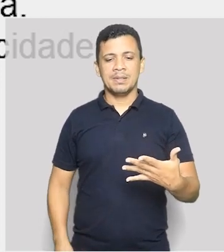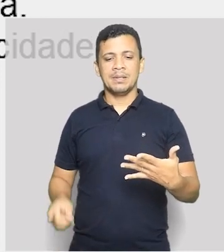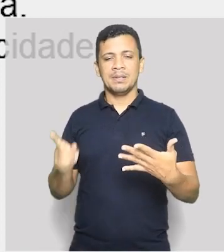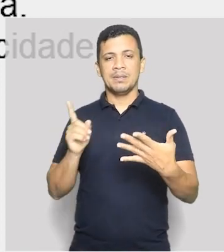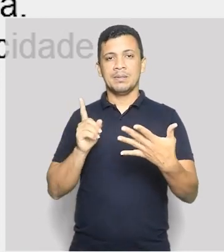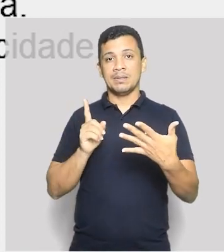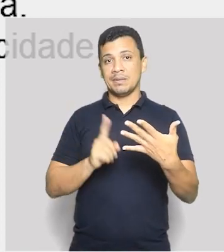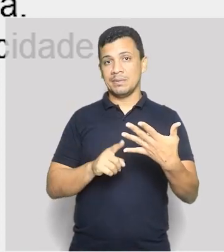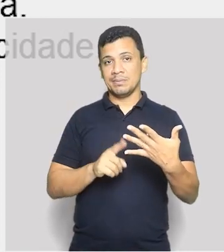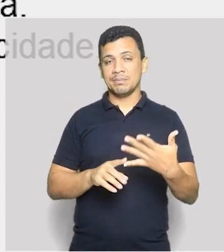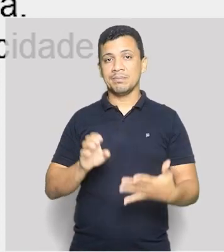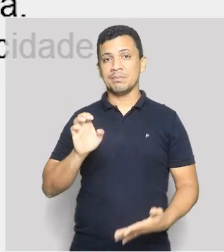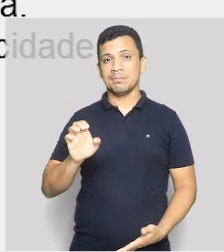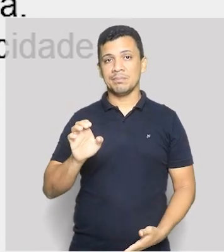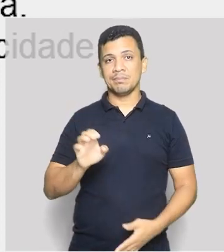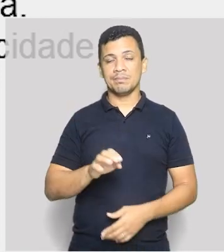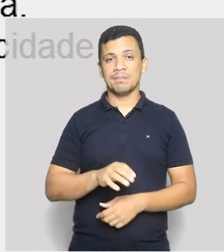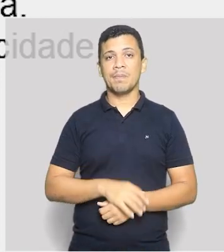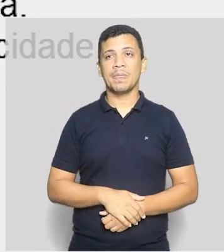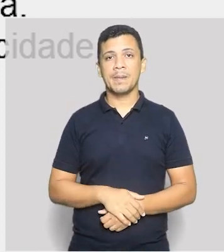temos ideia de